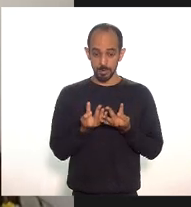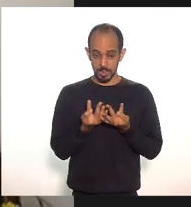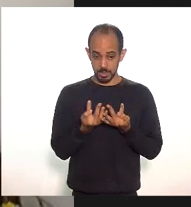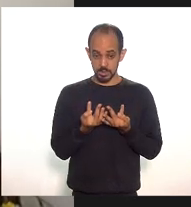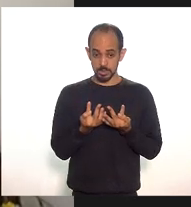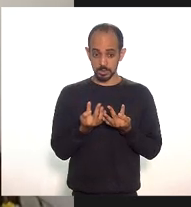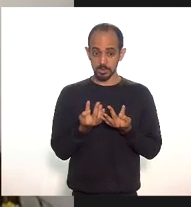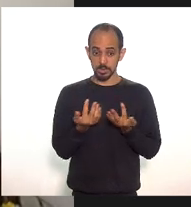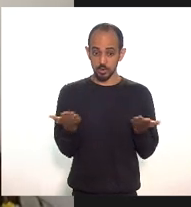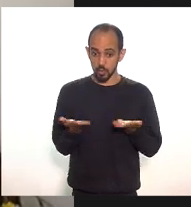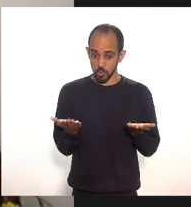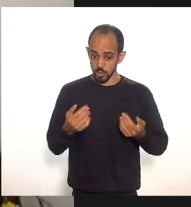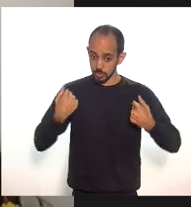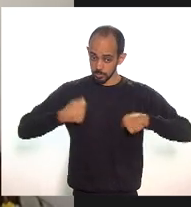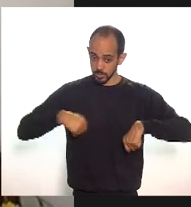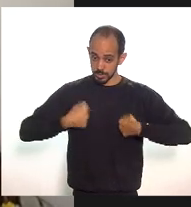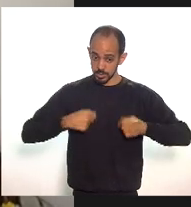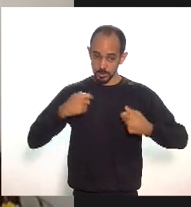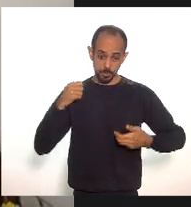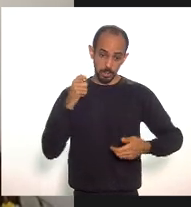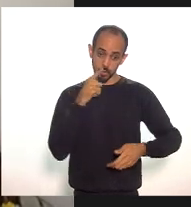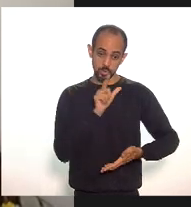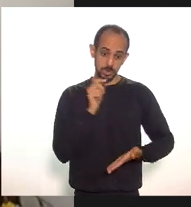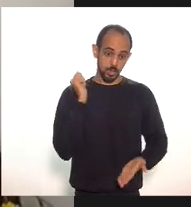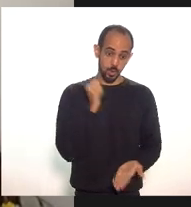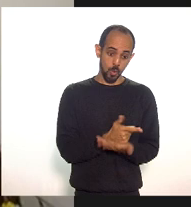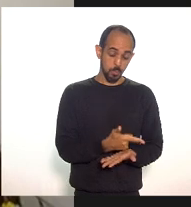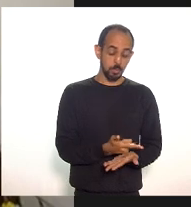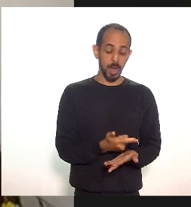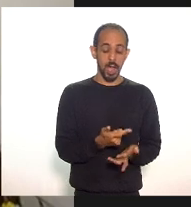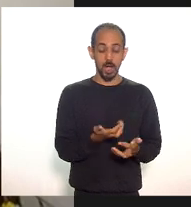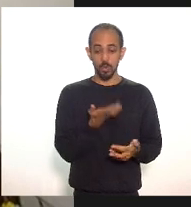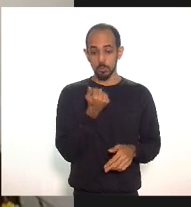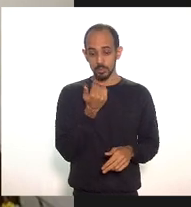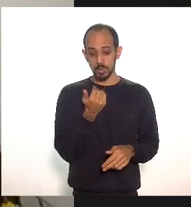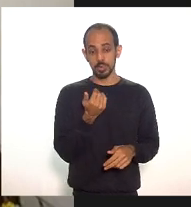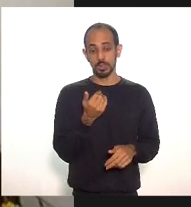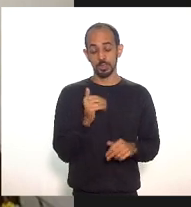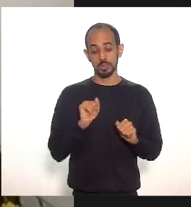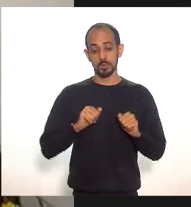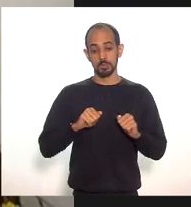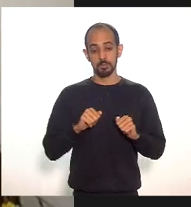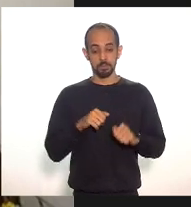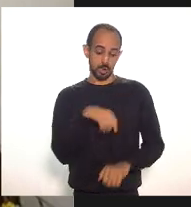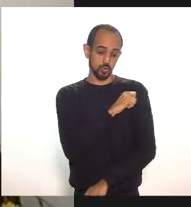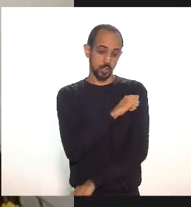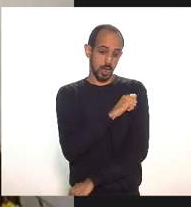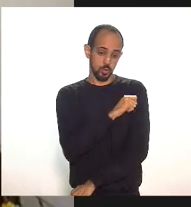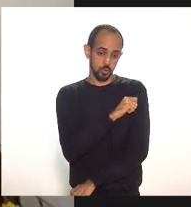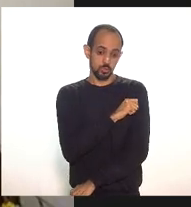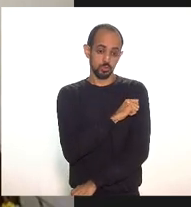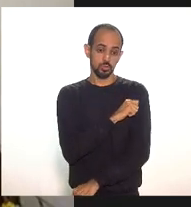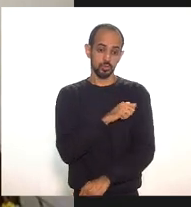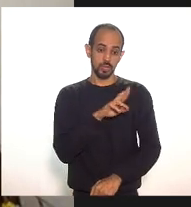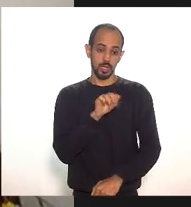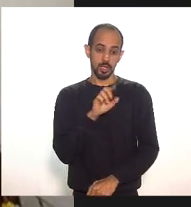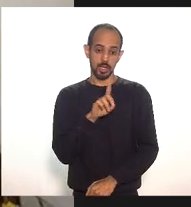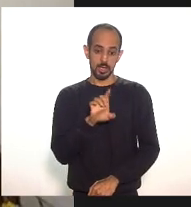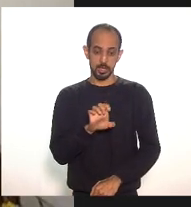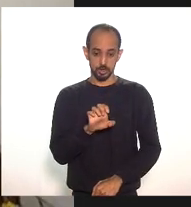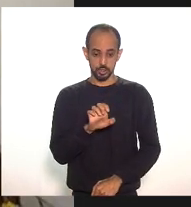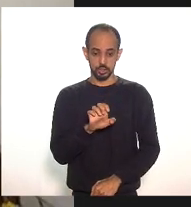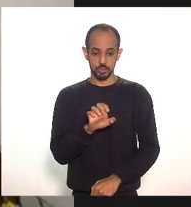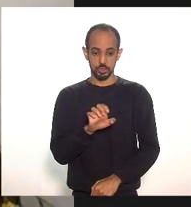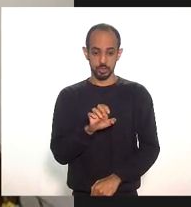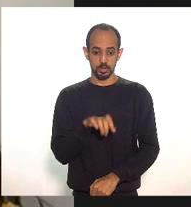do cartão é na própria terem uma alimentação para os alunos da Rede Municipal da rede estadual de